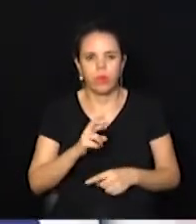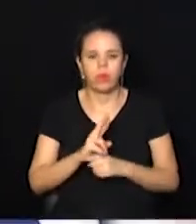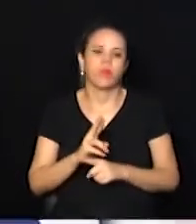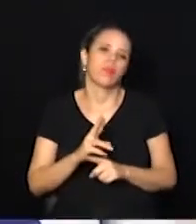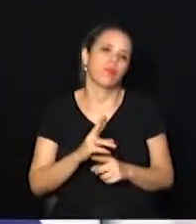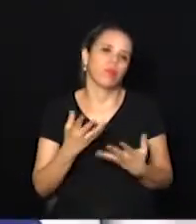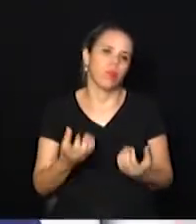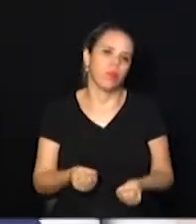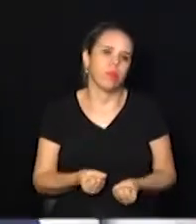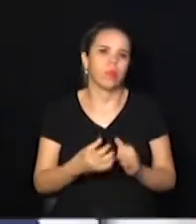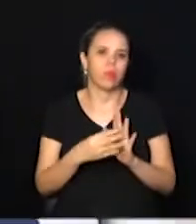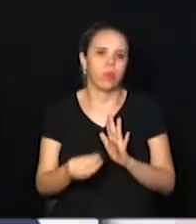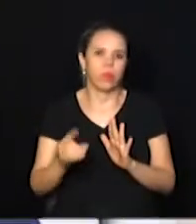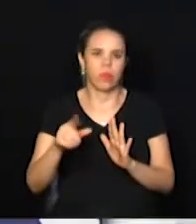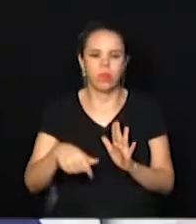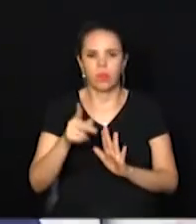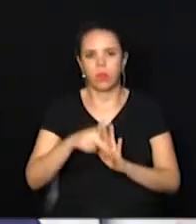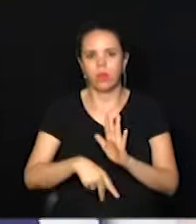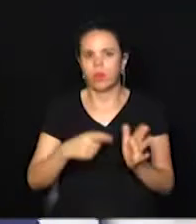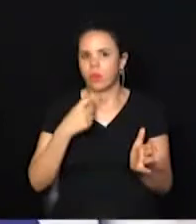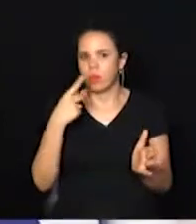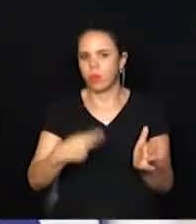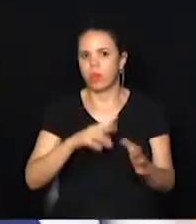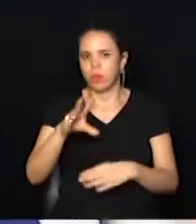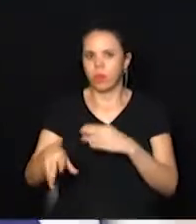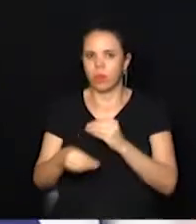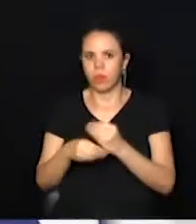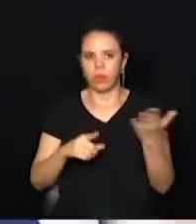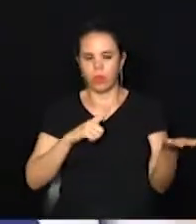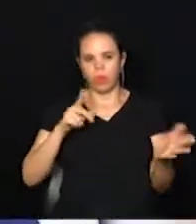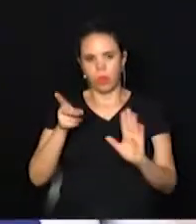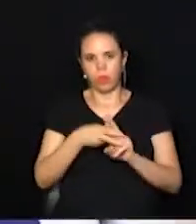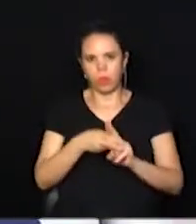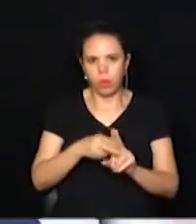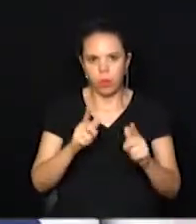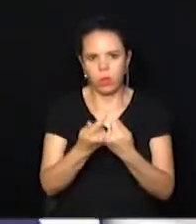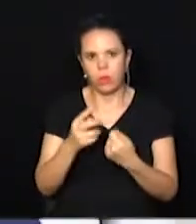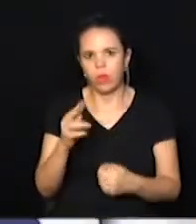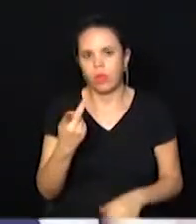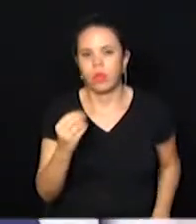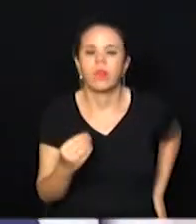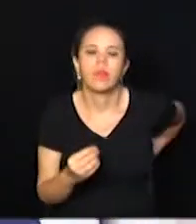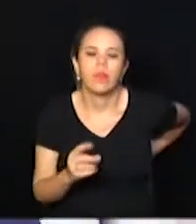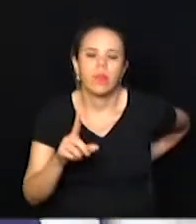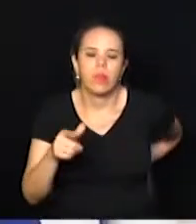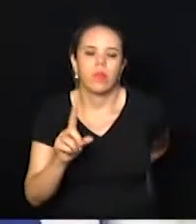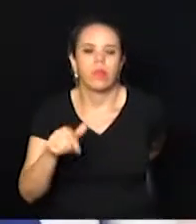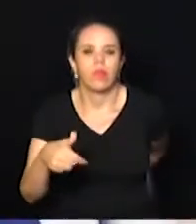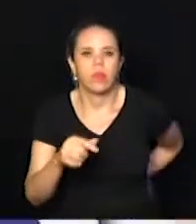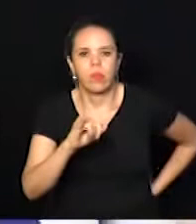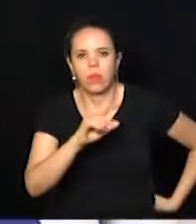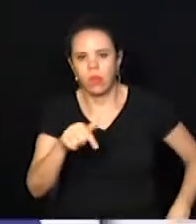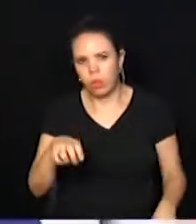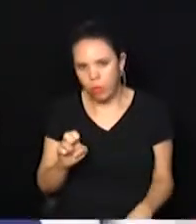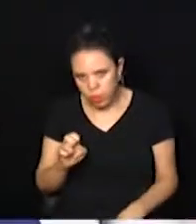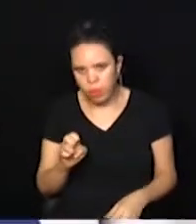em Campinas e no projeto que Campinas implementou, né, na gestão do Toninho e posteriormente na gestão da Isalene,